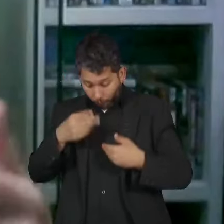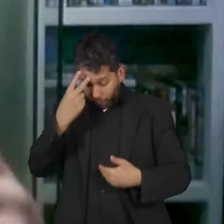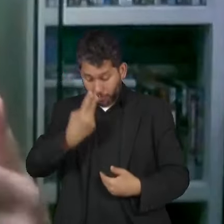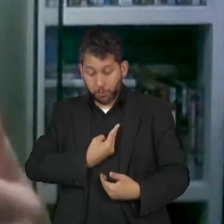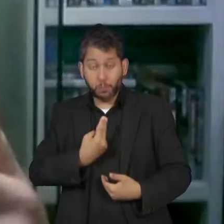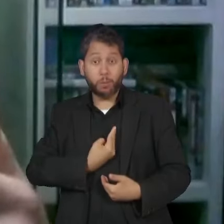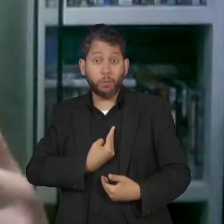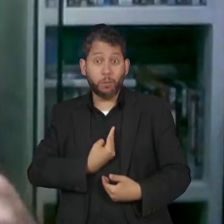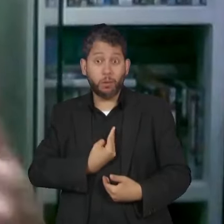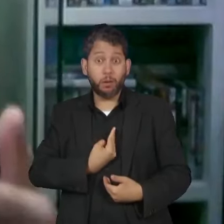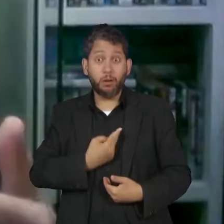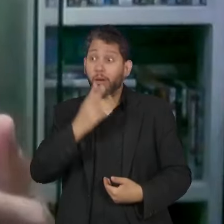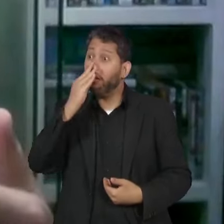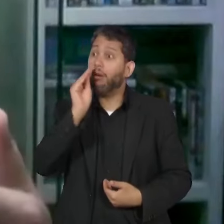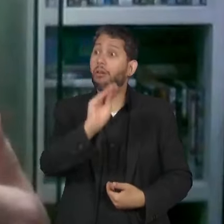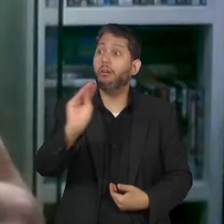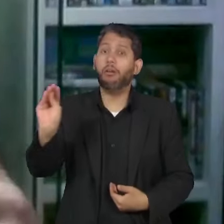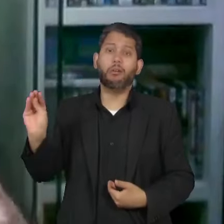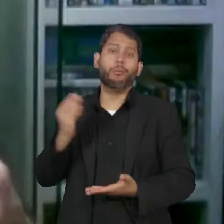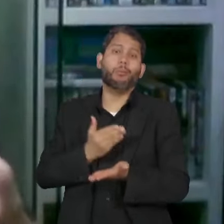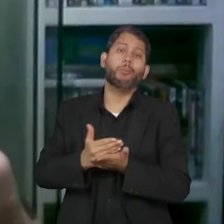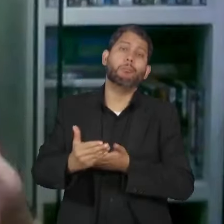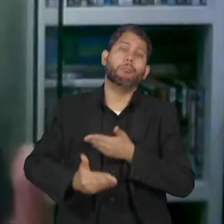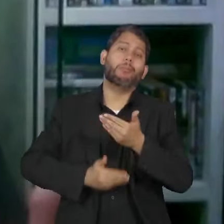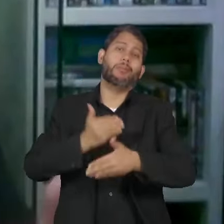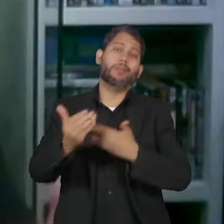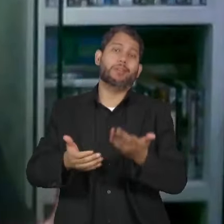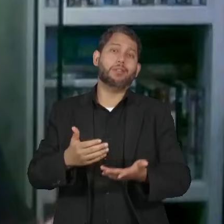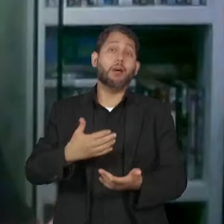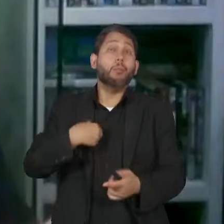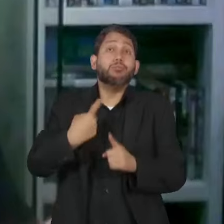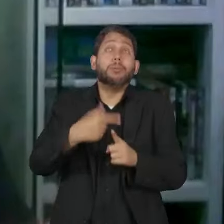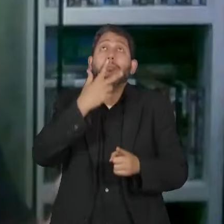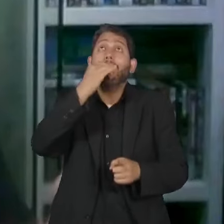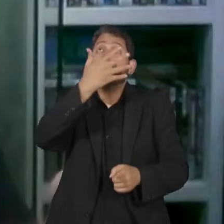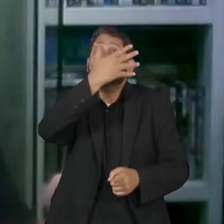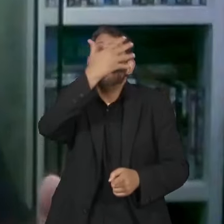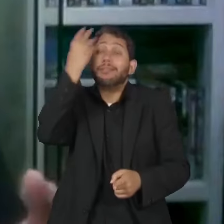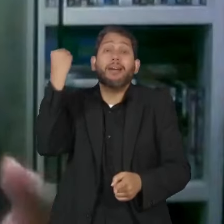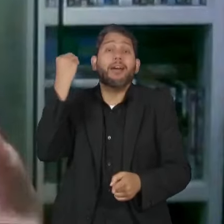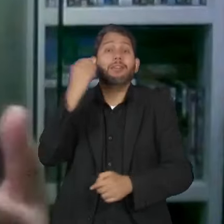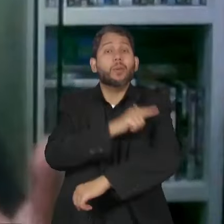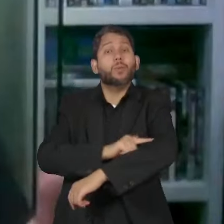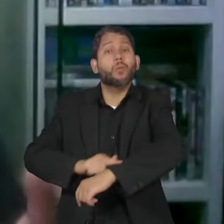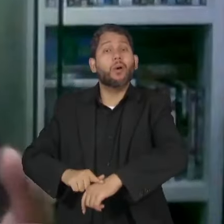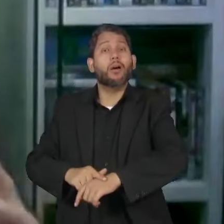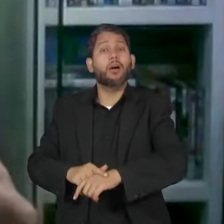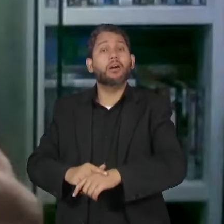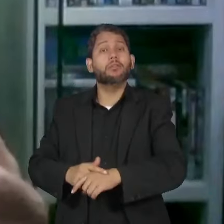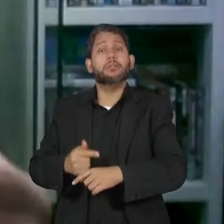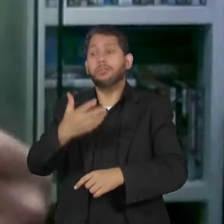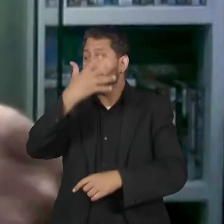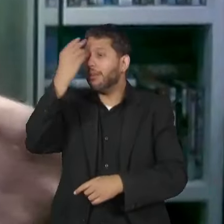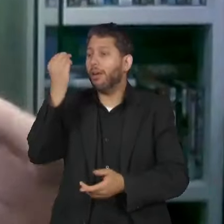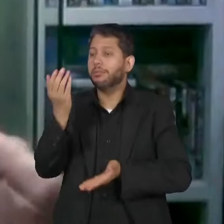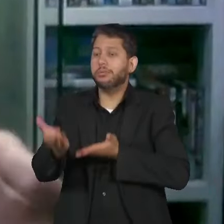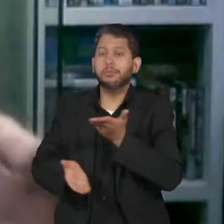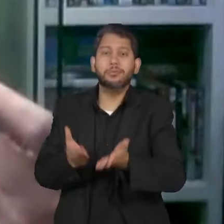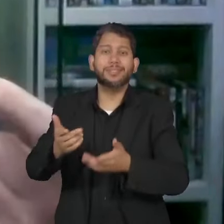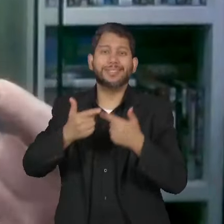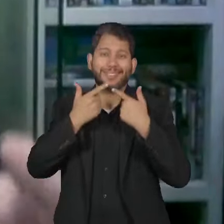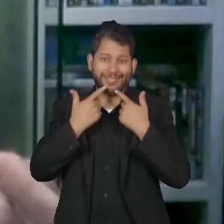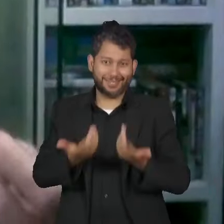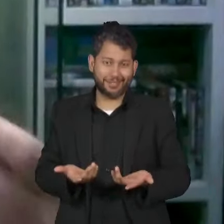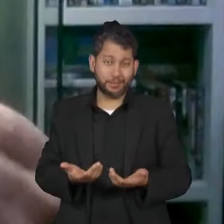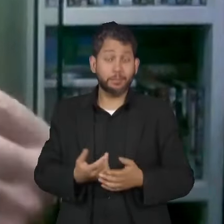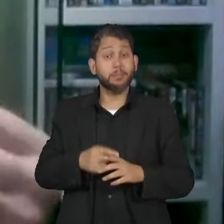na medida em que isso acontece, as pessoas se esquecem dessa gentileza. No entanto, se você olhar ao